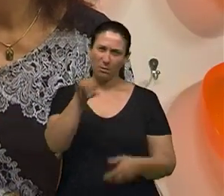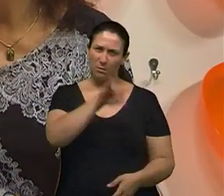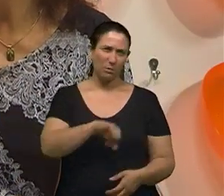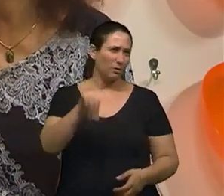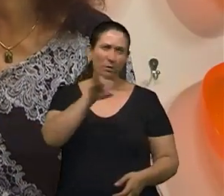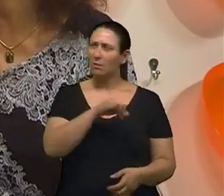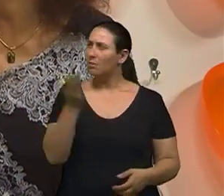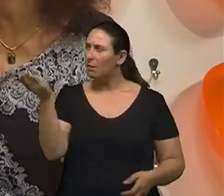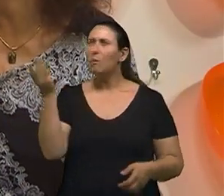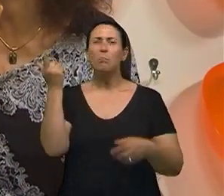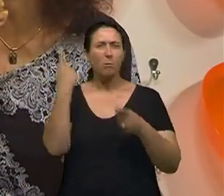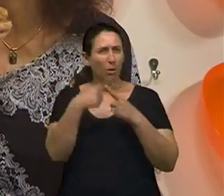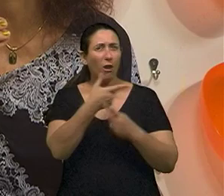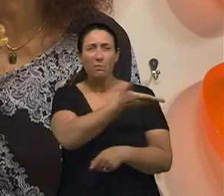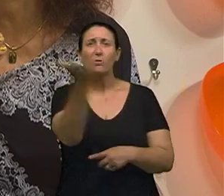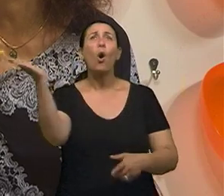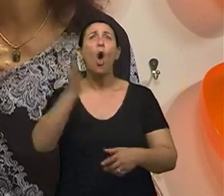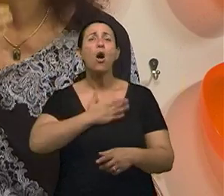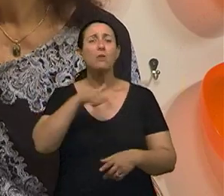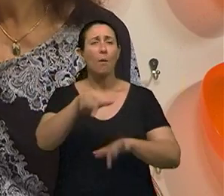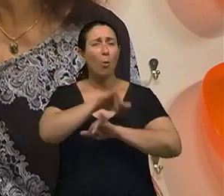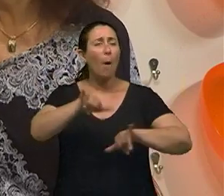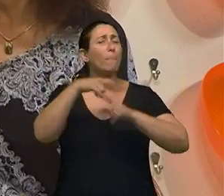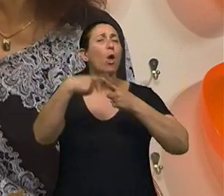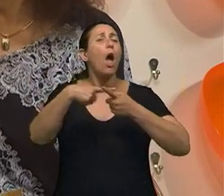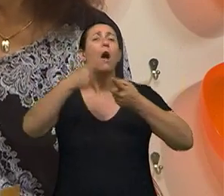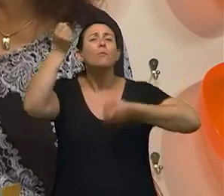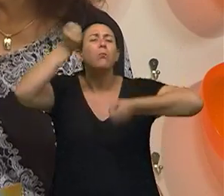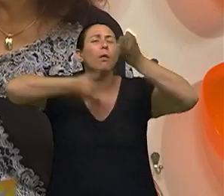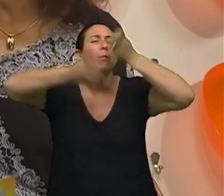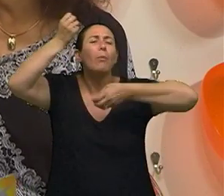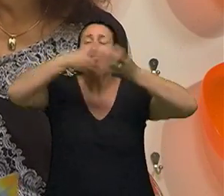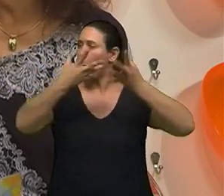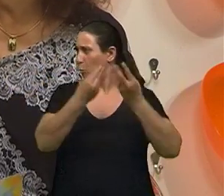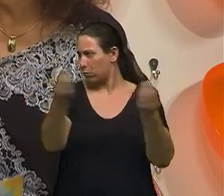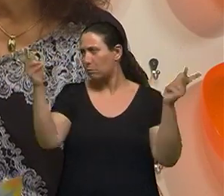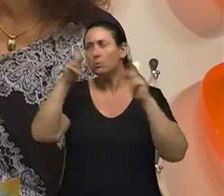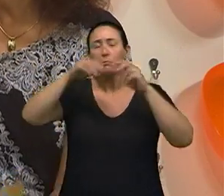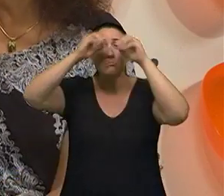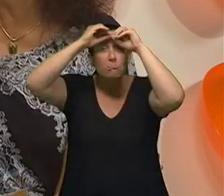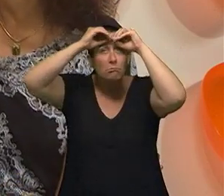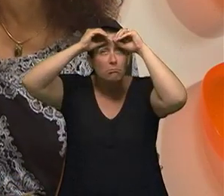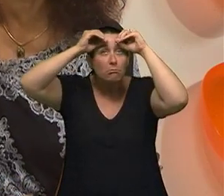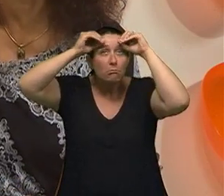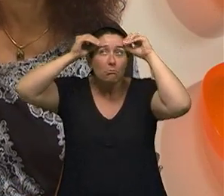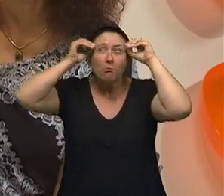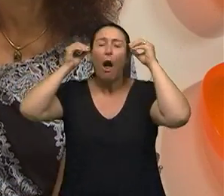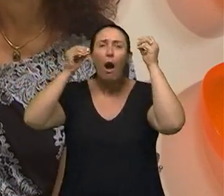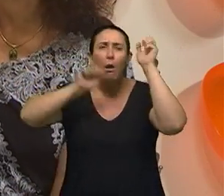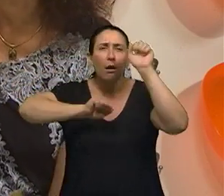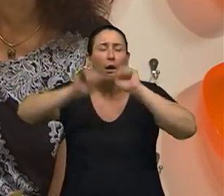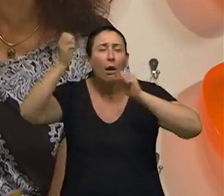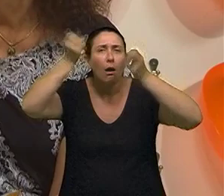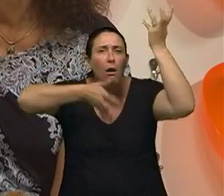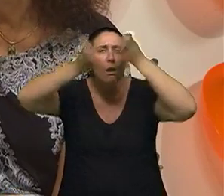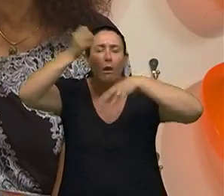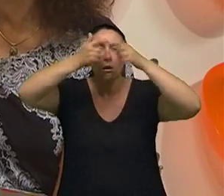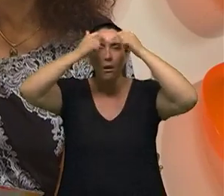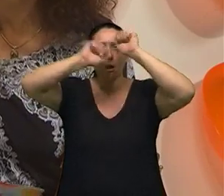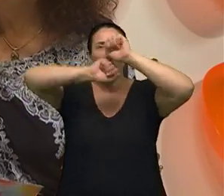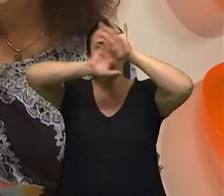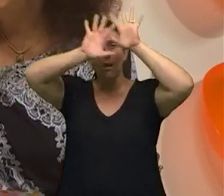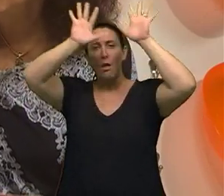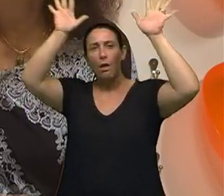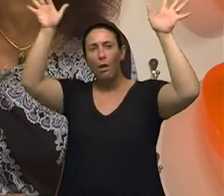explica profundamente como é que as coisas acontecem e o leigo gosta de saber né desses detalhes que o senhor como